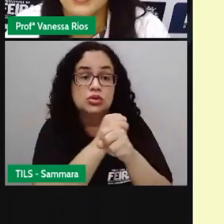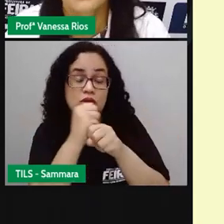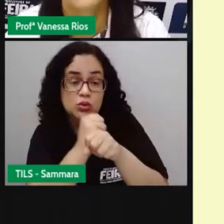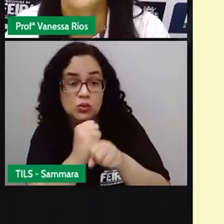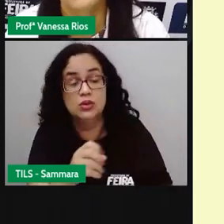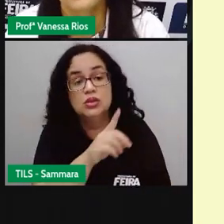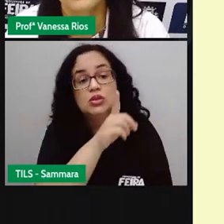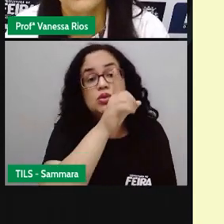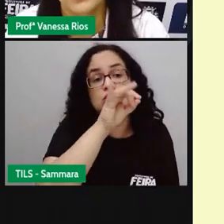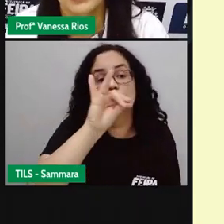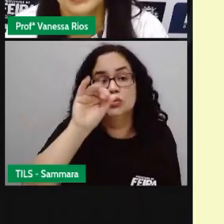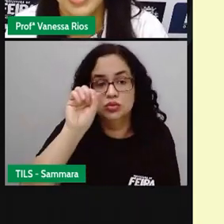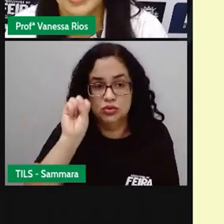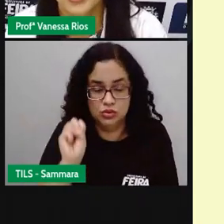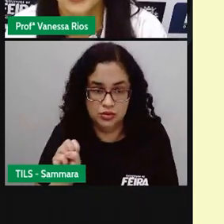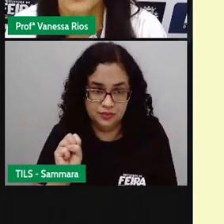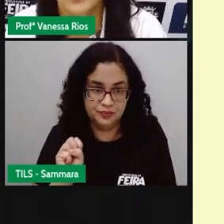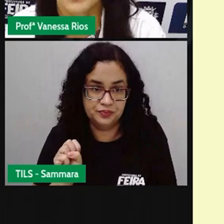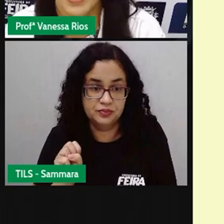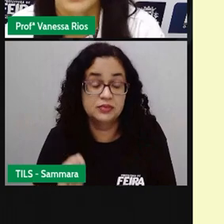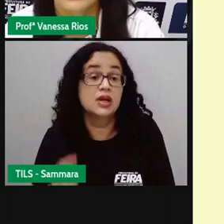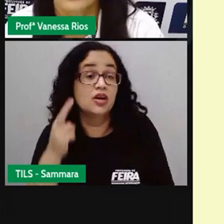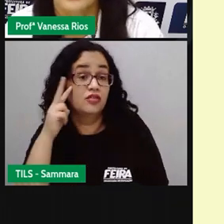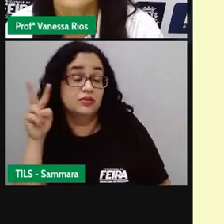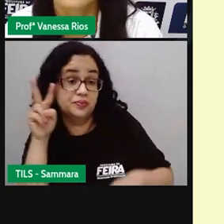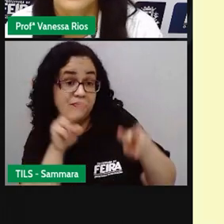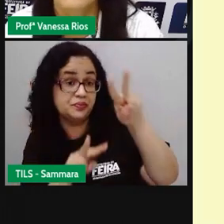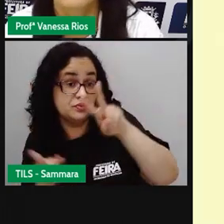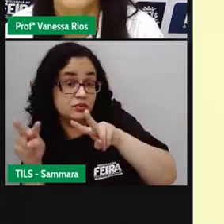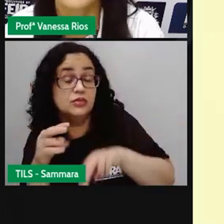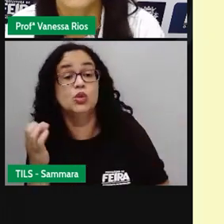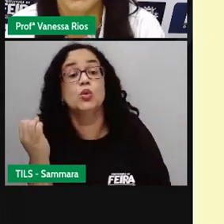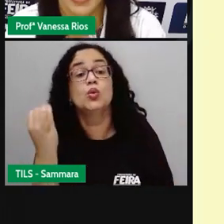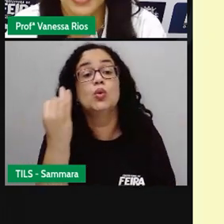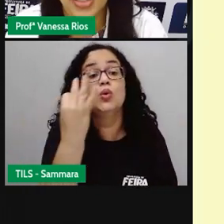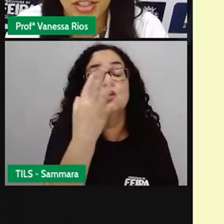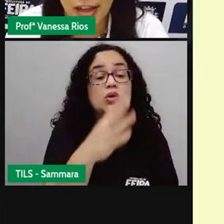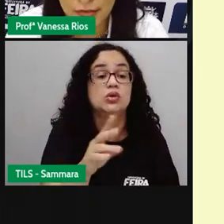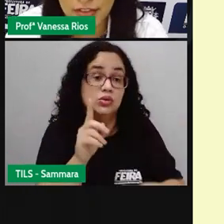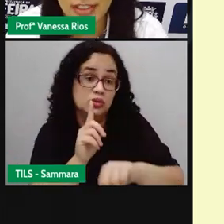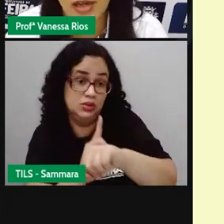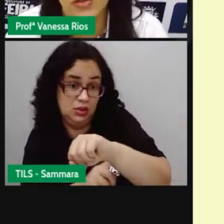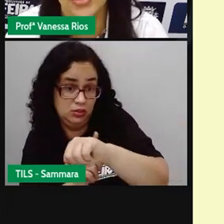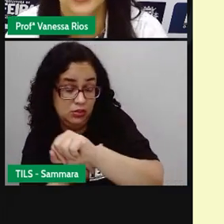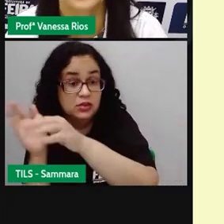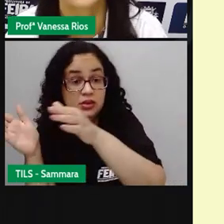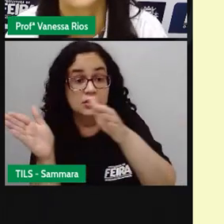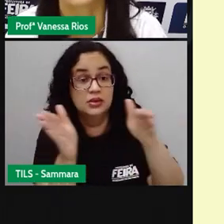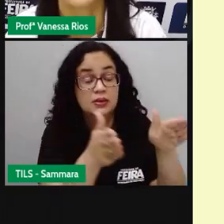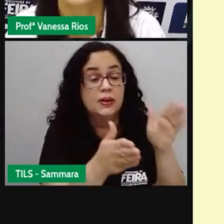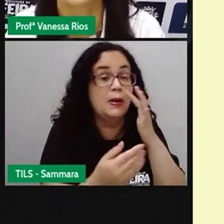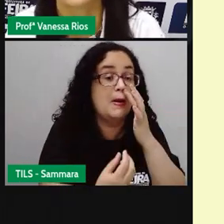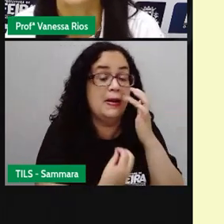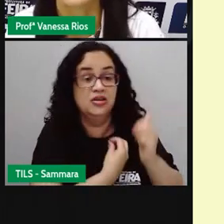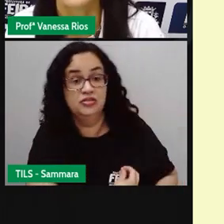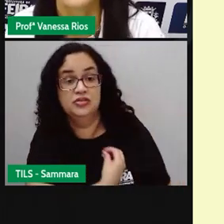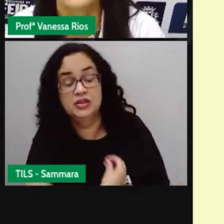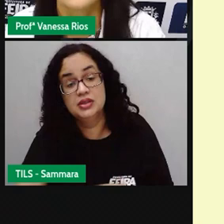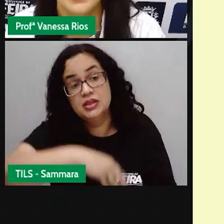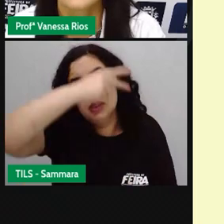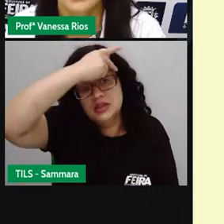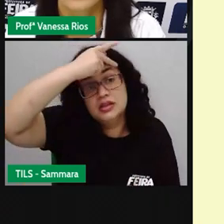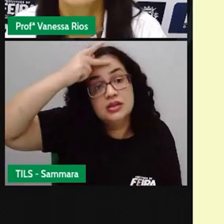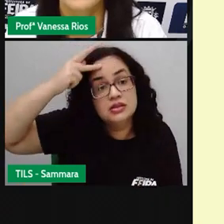dias. E aí a gente visualiza o quanto o tempo faz parte da vida cotidiana das pessoas.